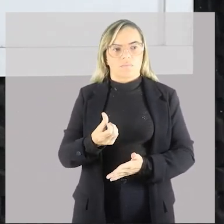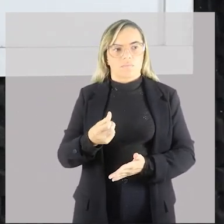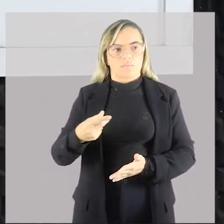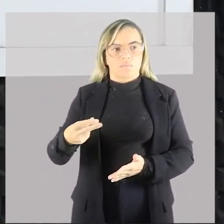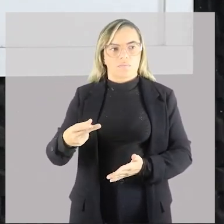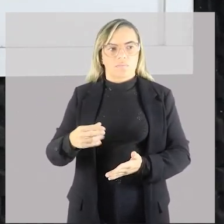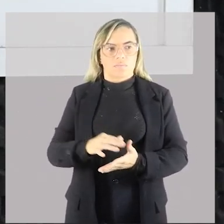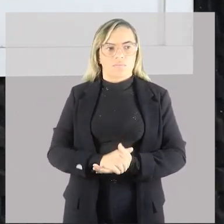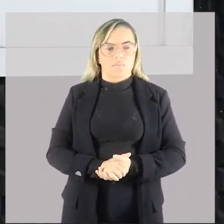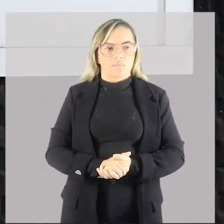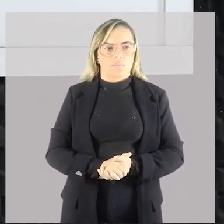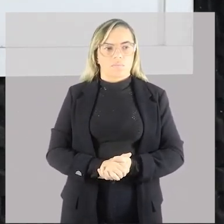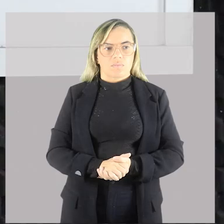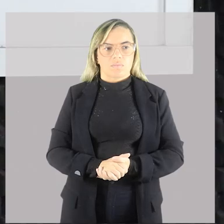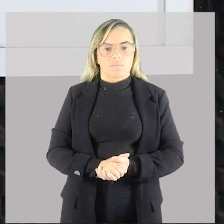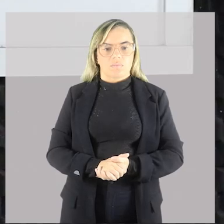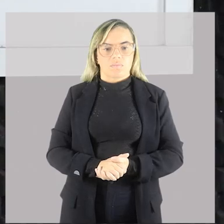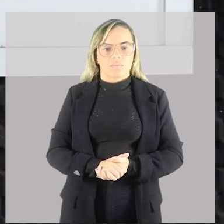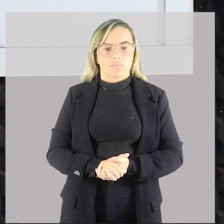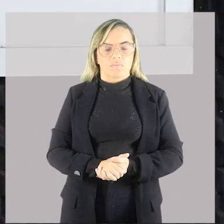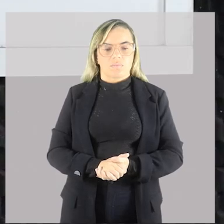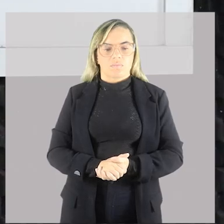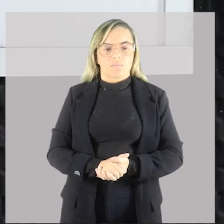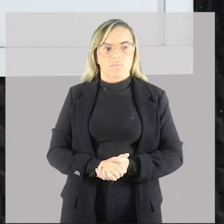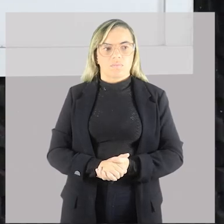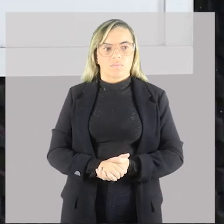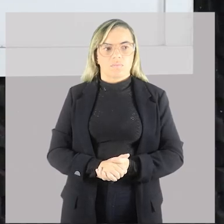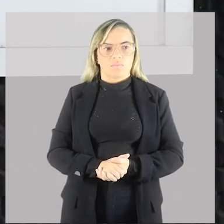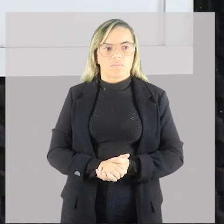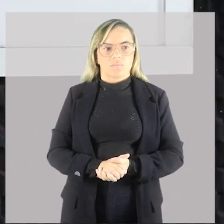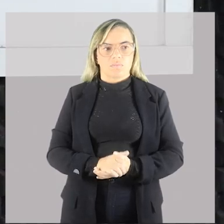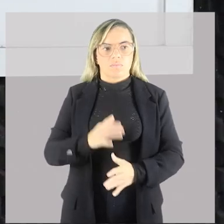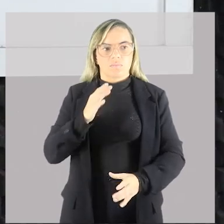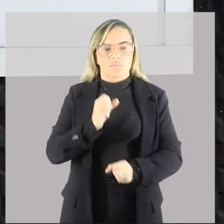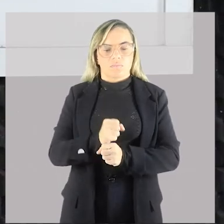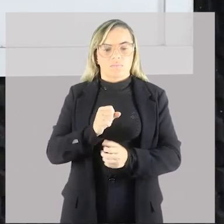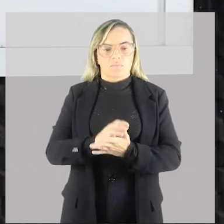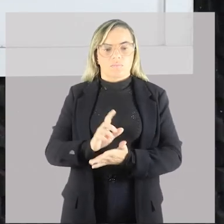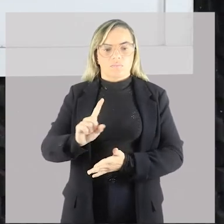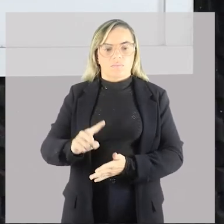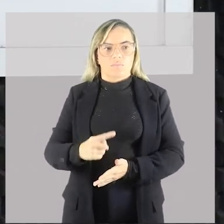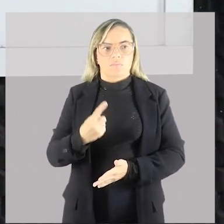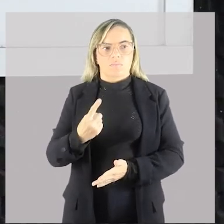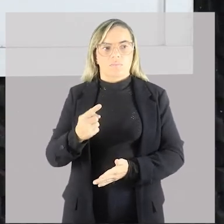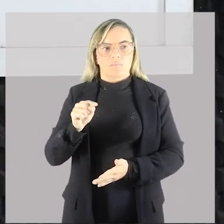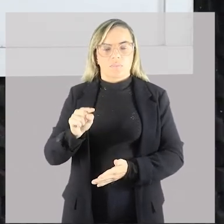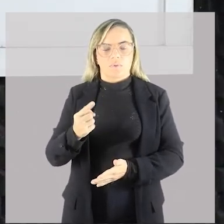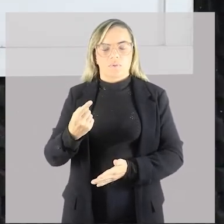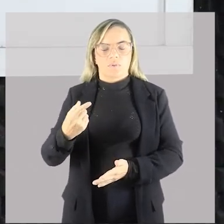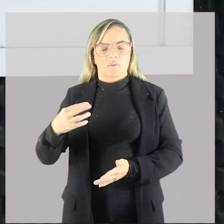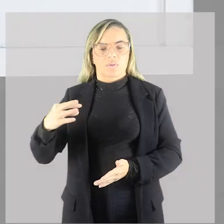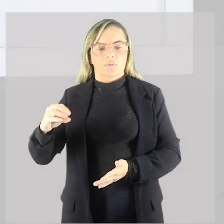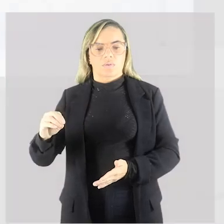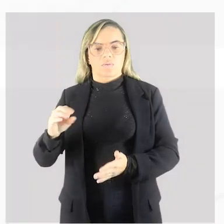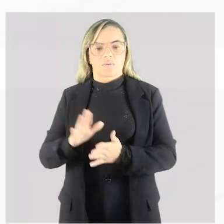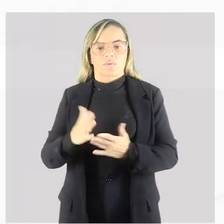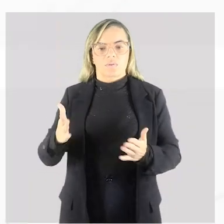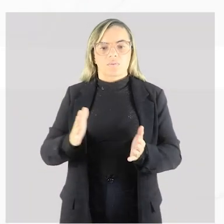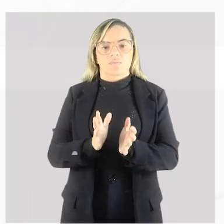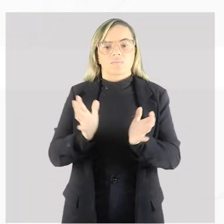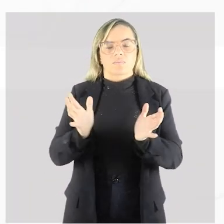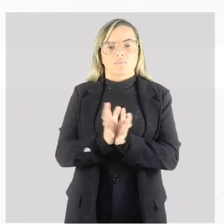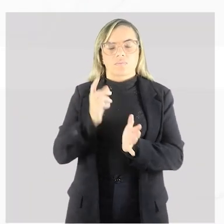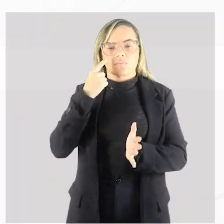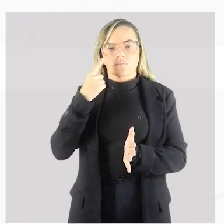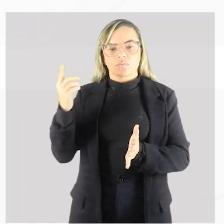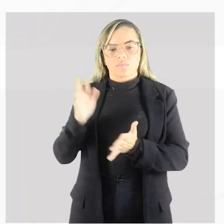7, ou 20 vezes 56, dá 1.120 comissões. Certo? Então,